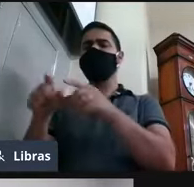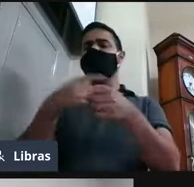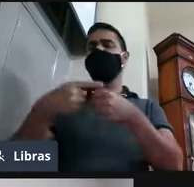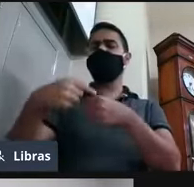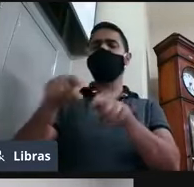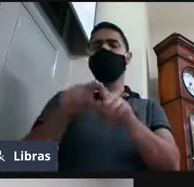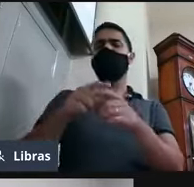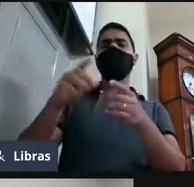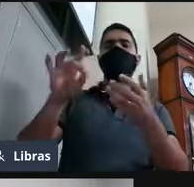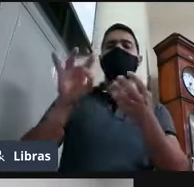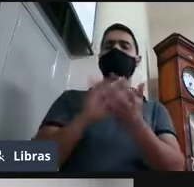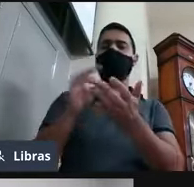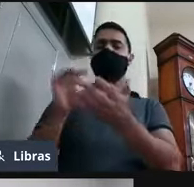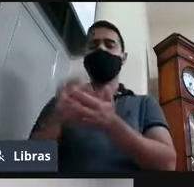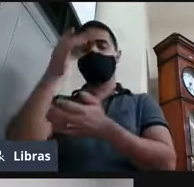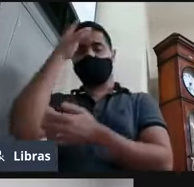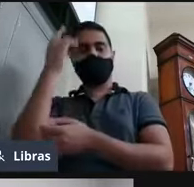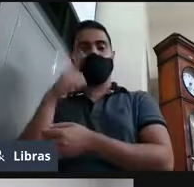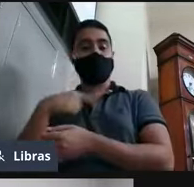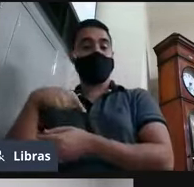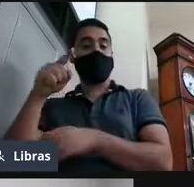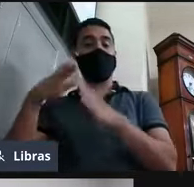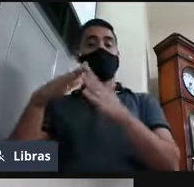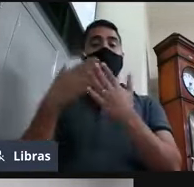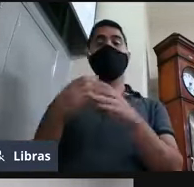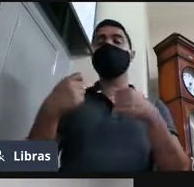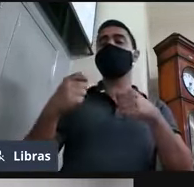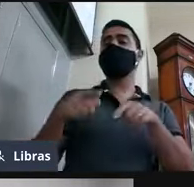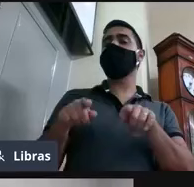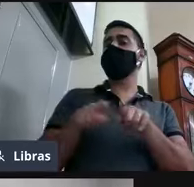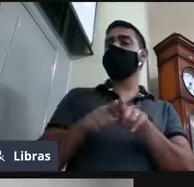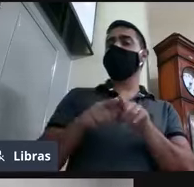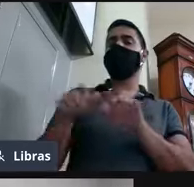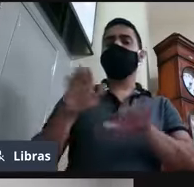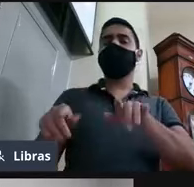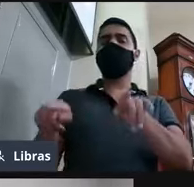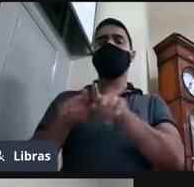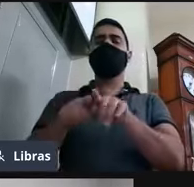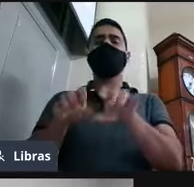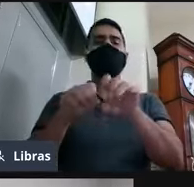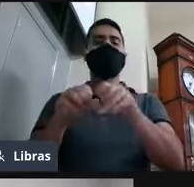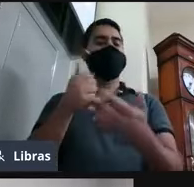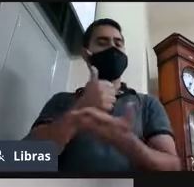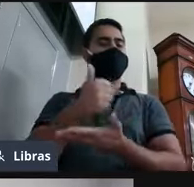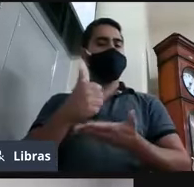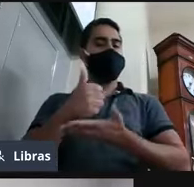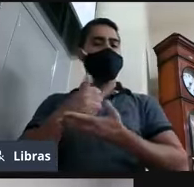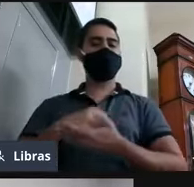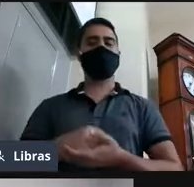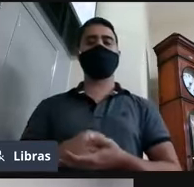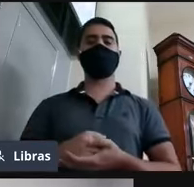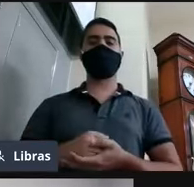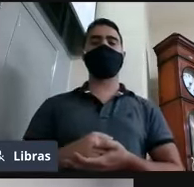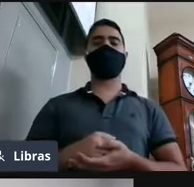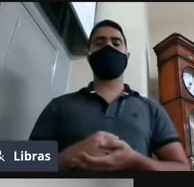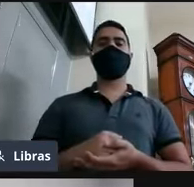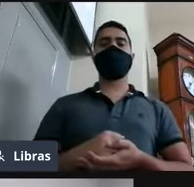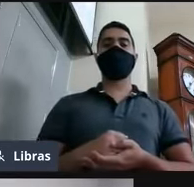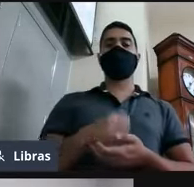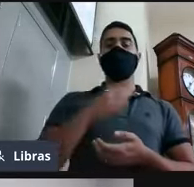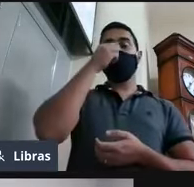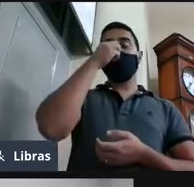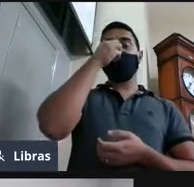matrículas presenciais e efetivas que devem ser aplicadas na manutenção e desenvolvimento da educação básica pública, observando os respectivos